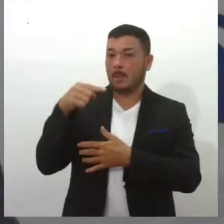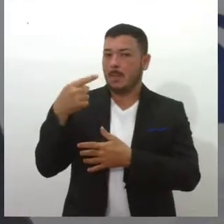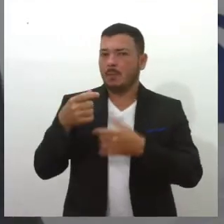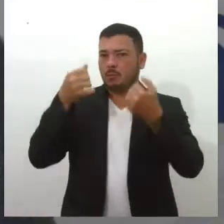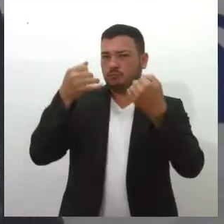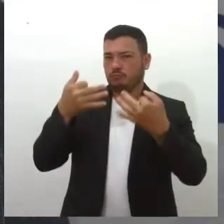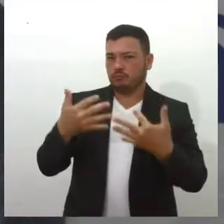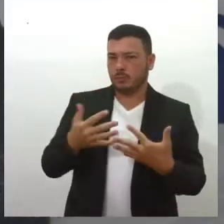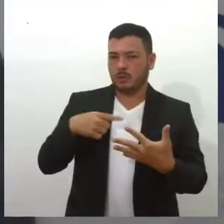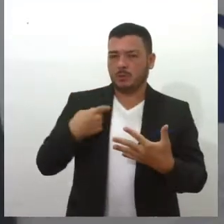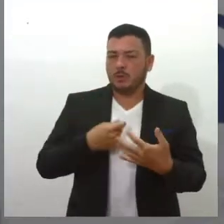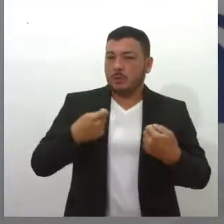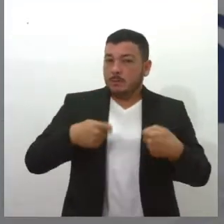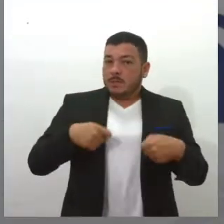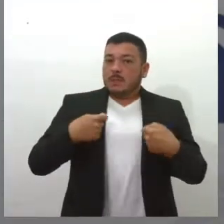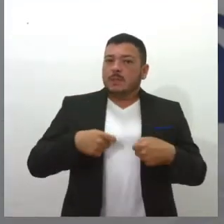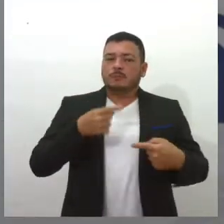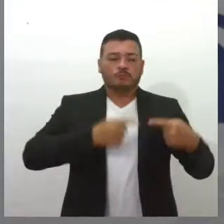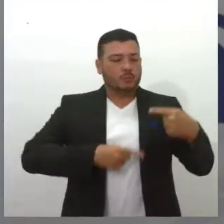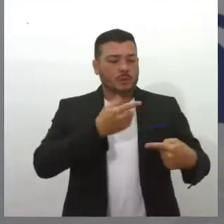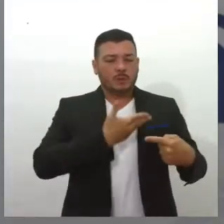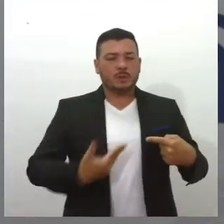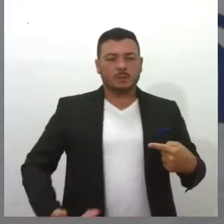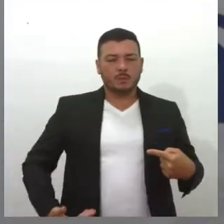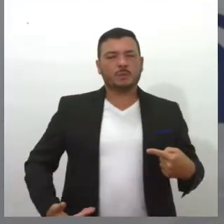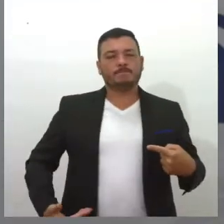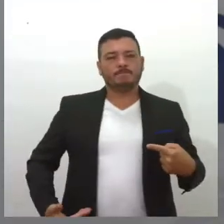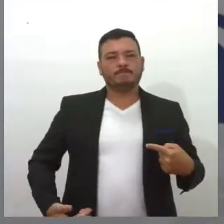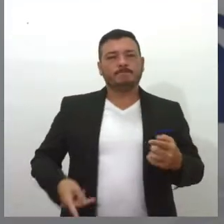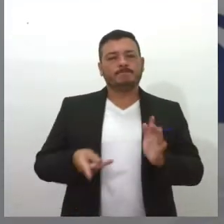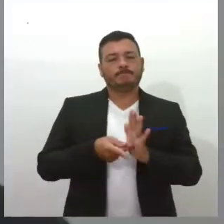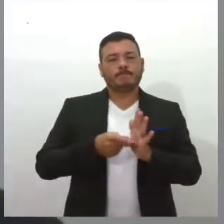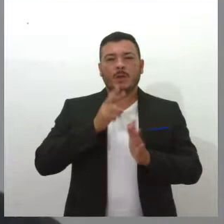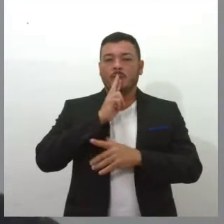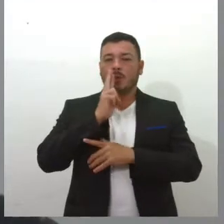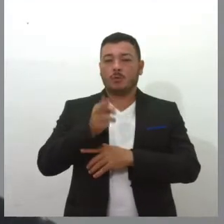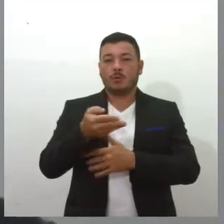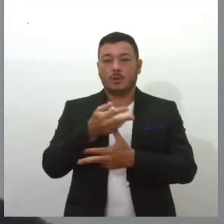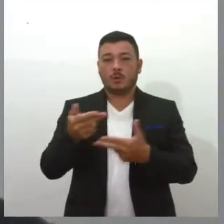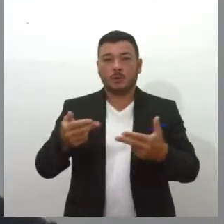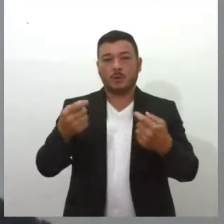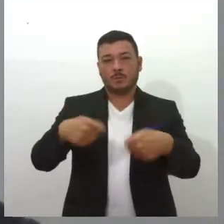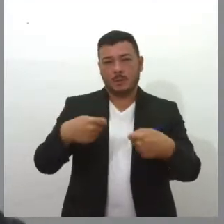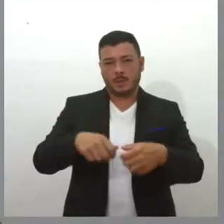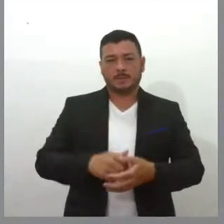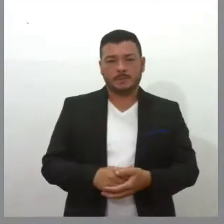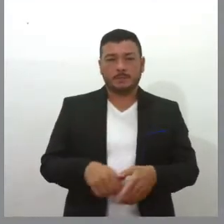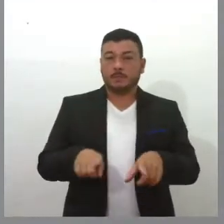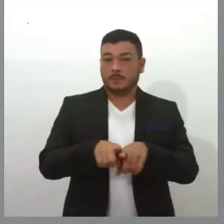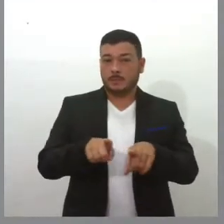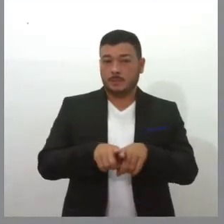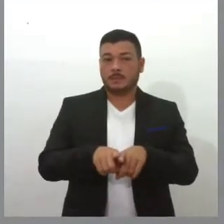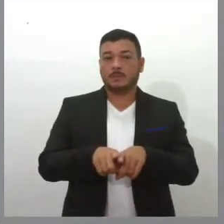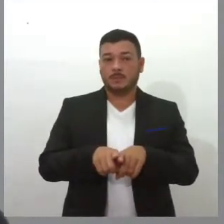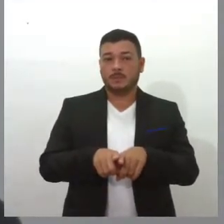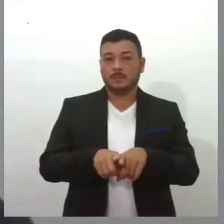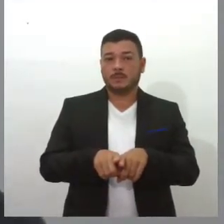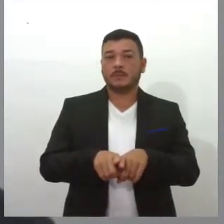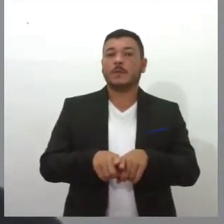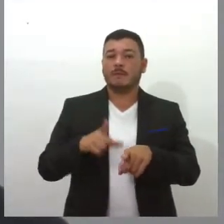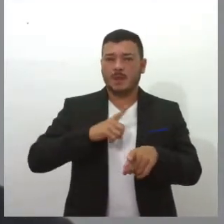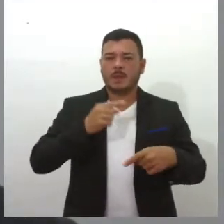necessidade de nós produzirmos políticas públicas que vão responder a essas necessidades. Com certeza vão sair encaminhamentos importantes que devem,